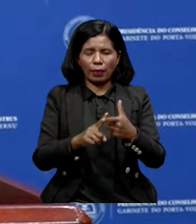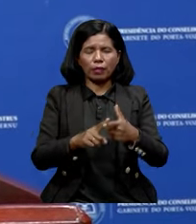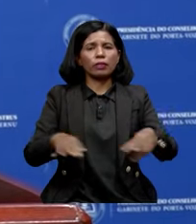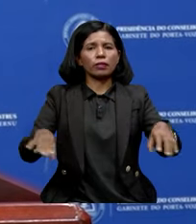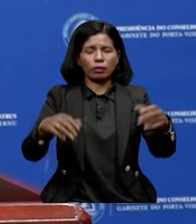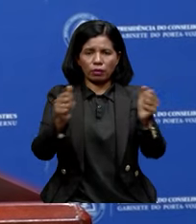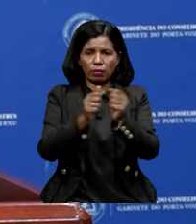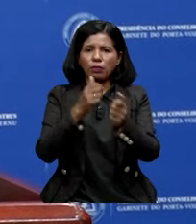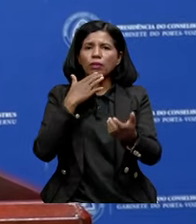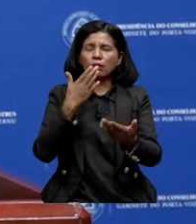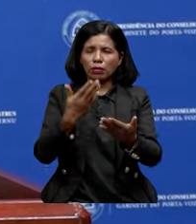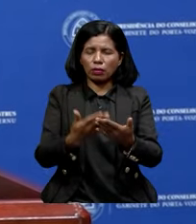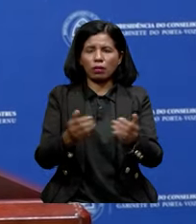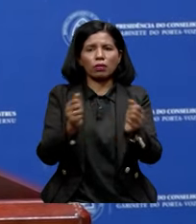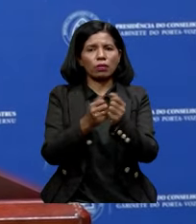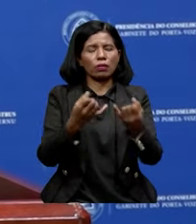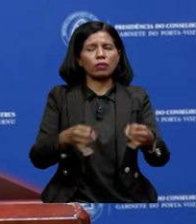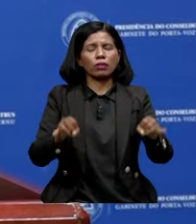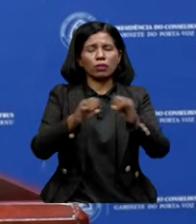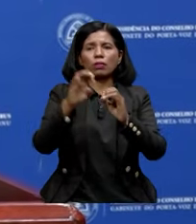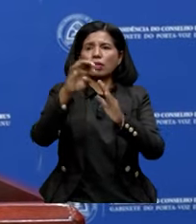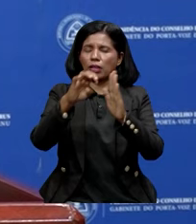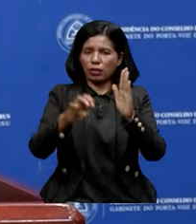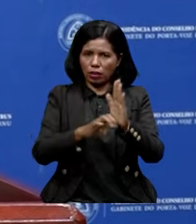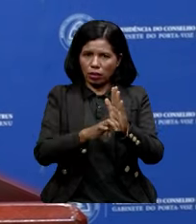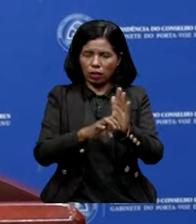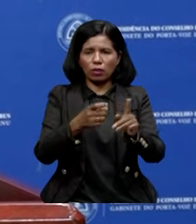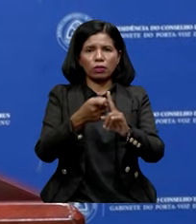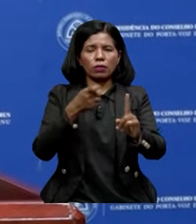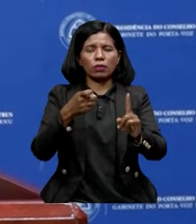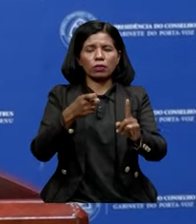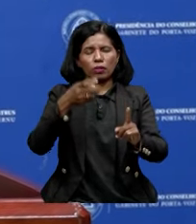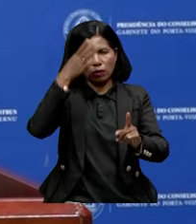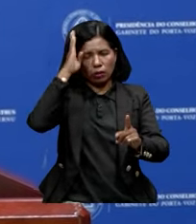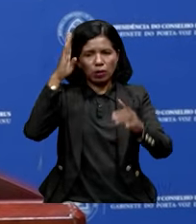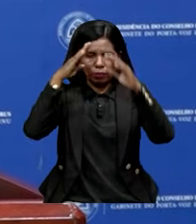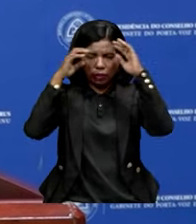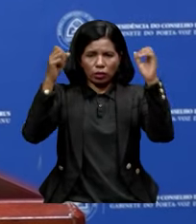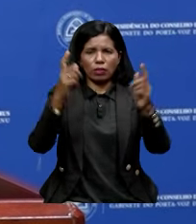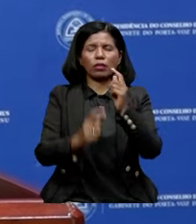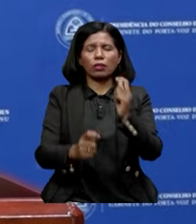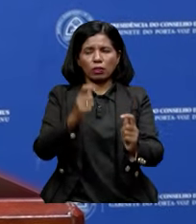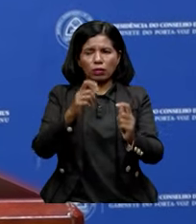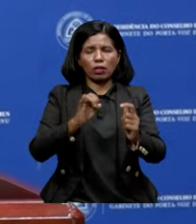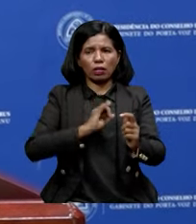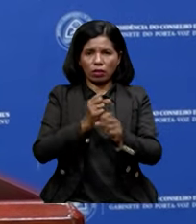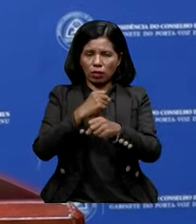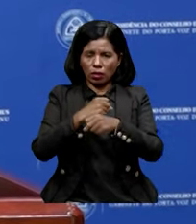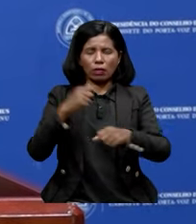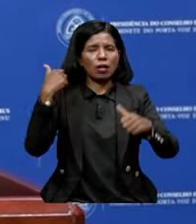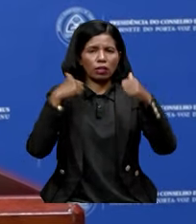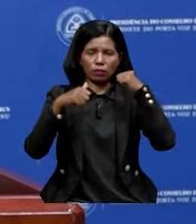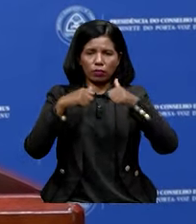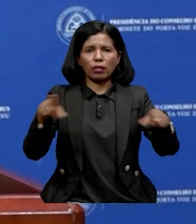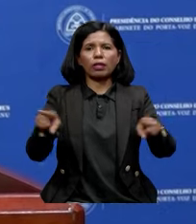coordenação dia entre as instituições do estado. No nemos o senhor presidente do Tribunal de Recursos, ao falamos atividade nessa nem